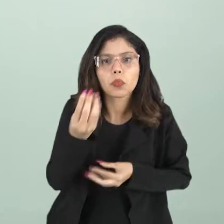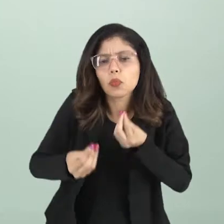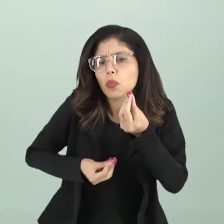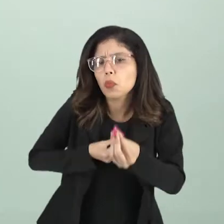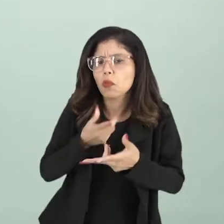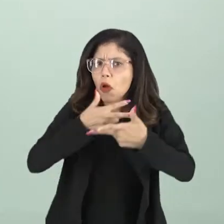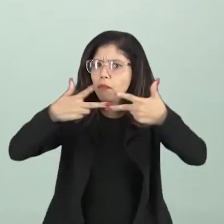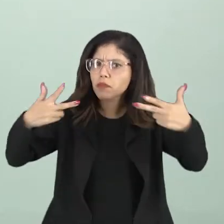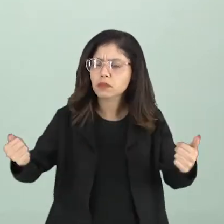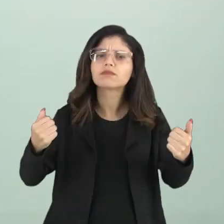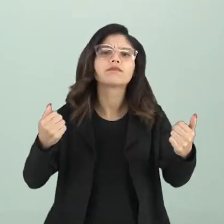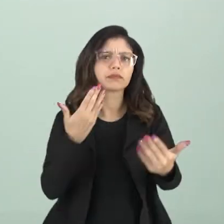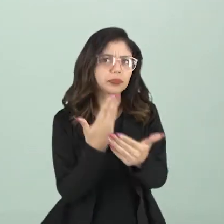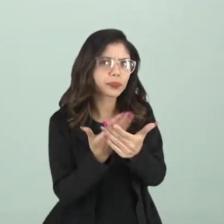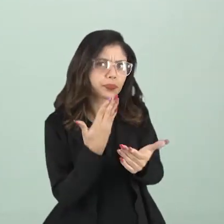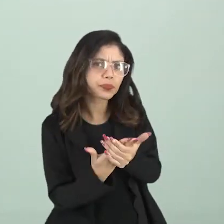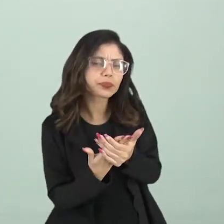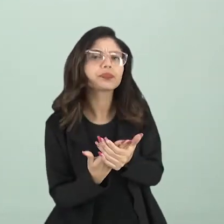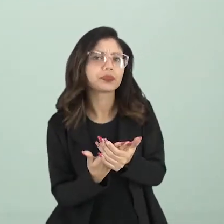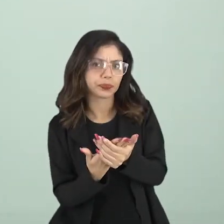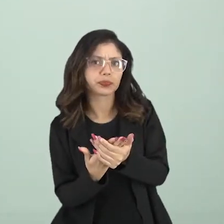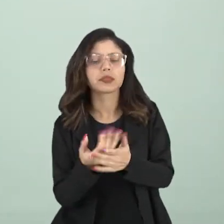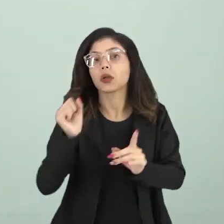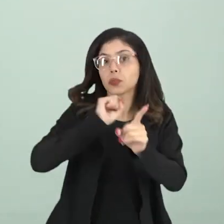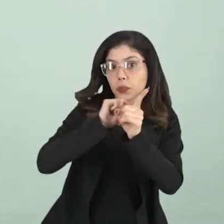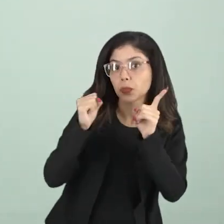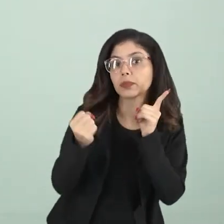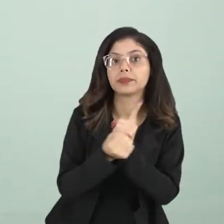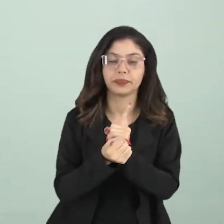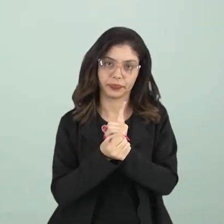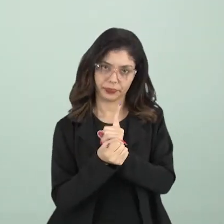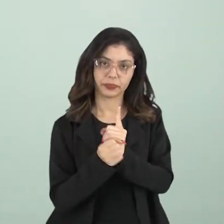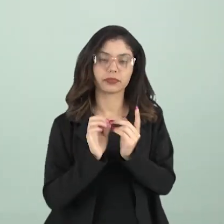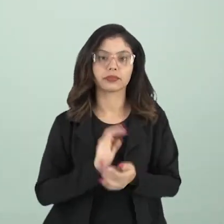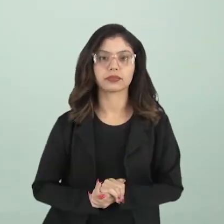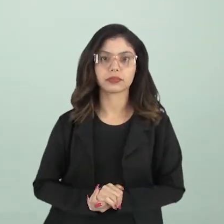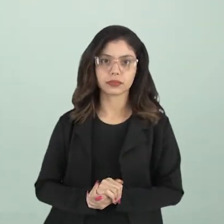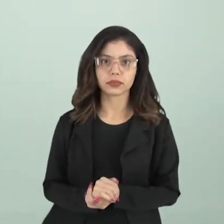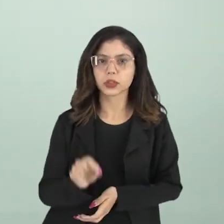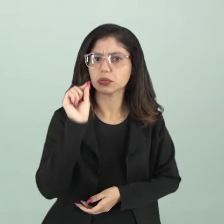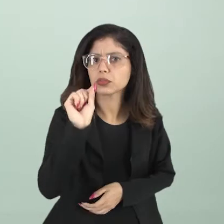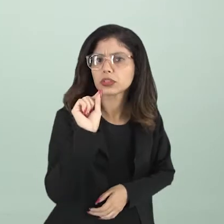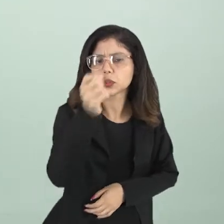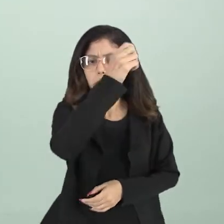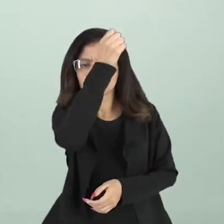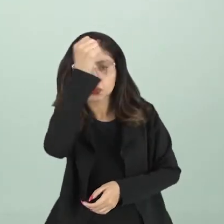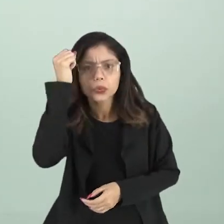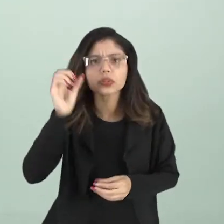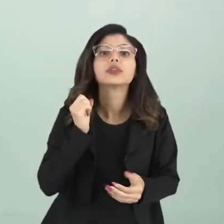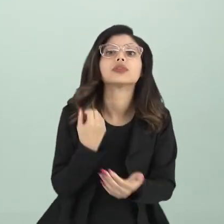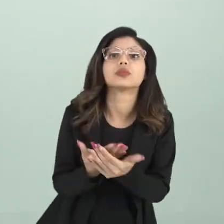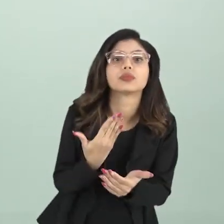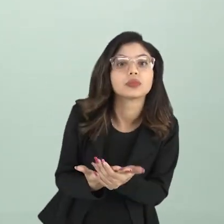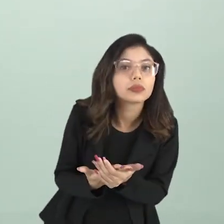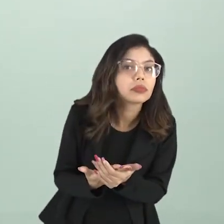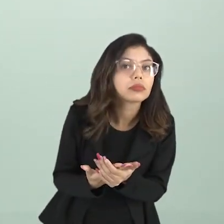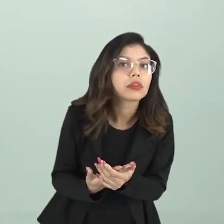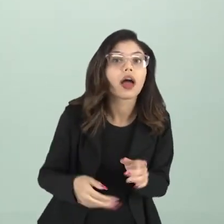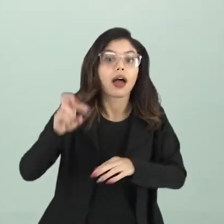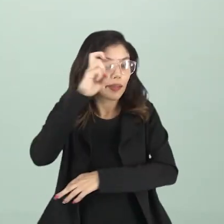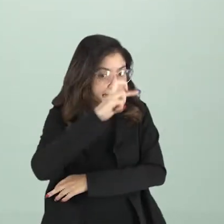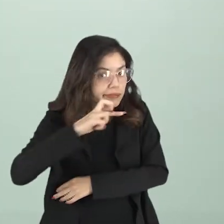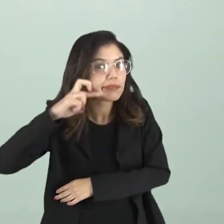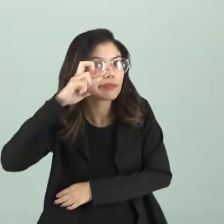como objeto de estudo a sociedade. Então, se eu questiono, o que é que a sociologia estuda? As